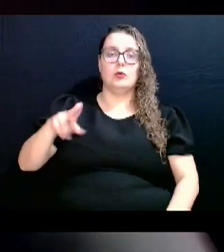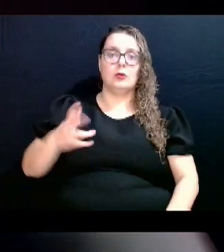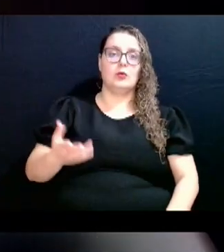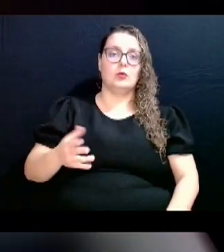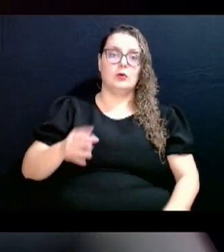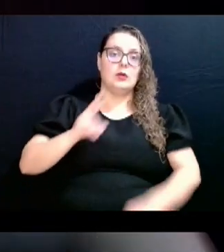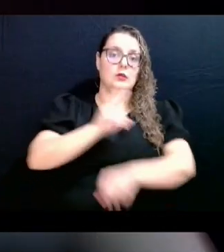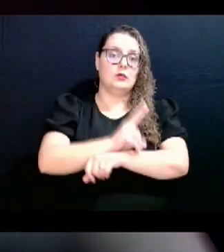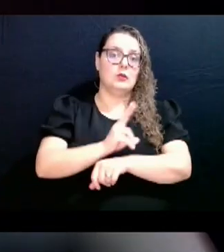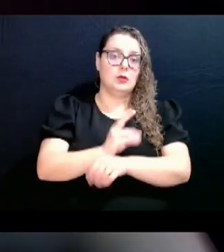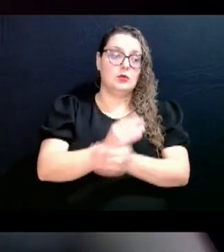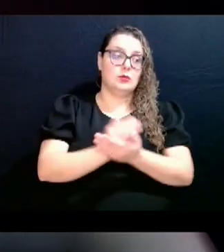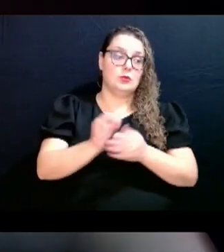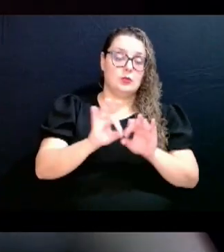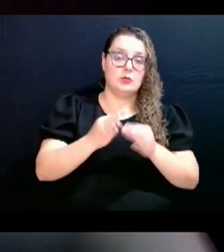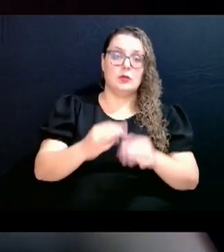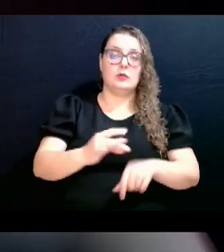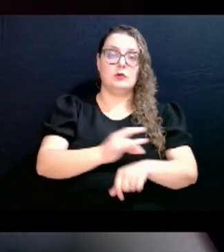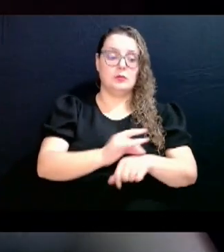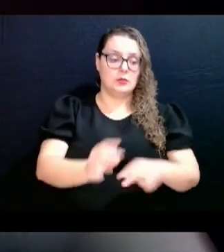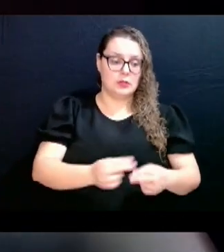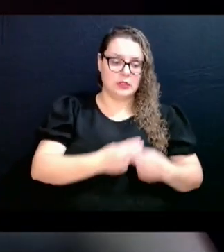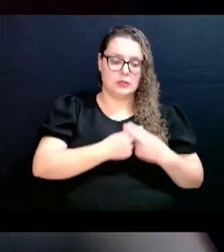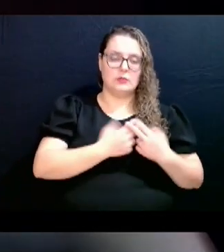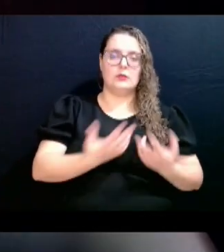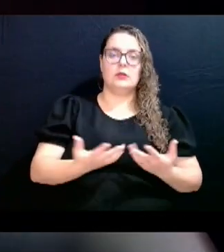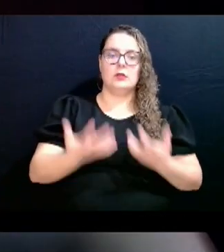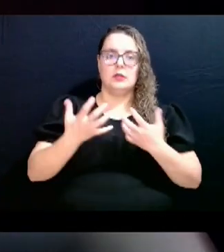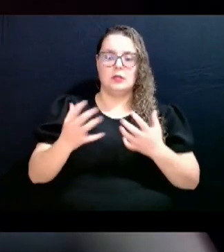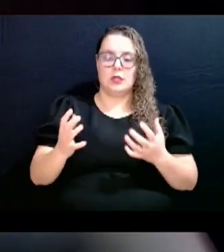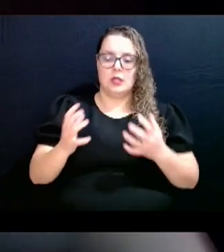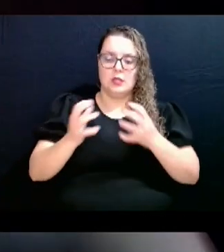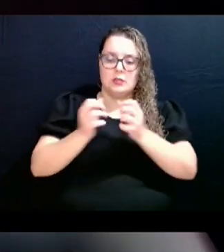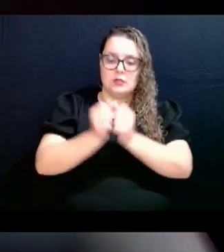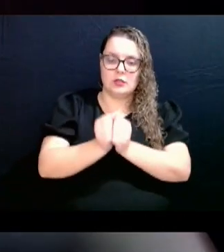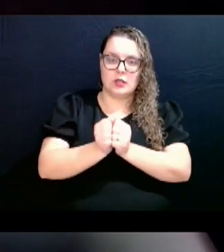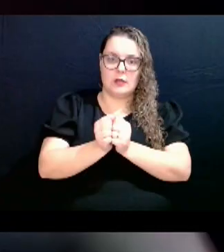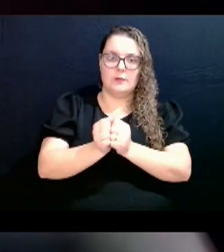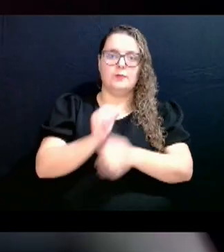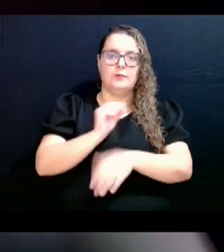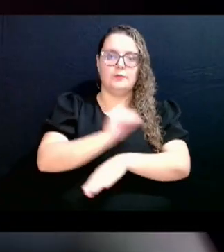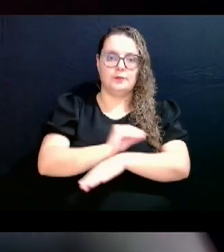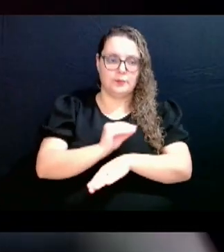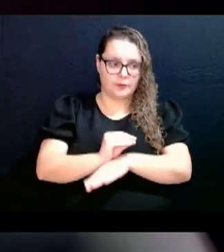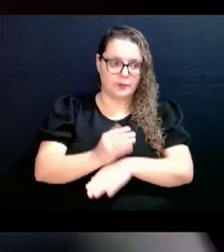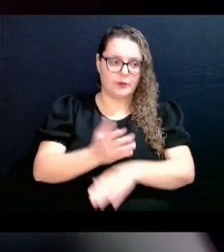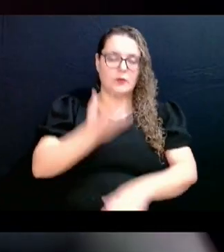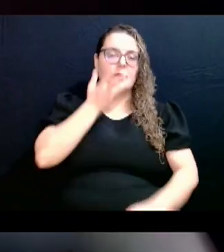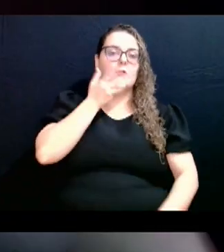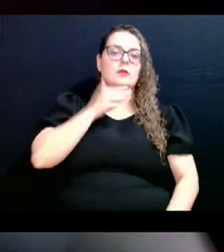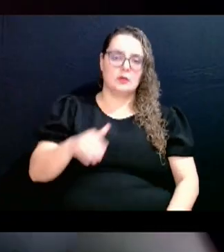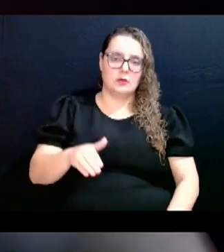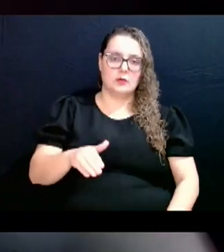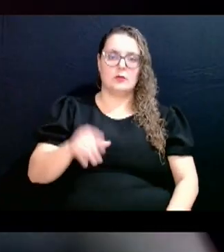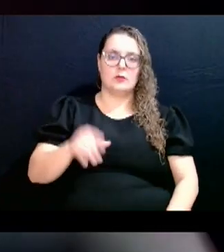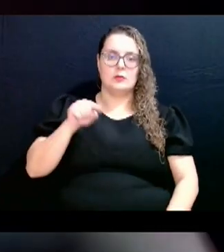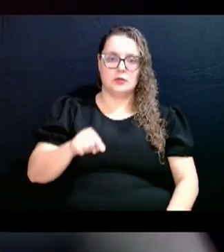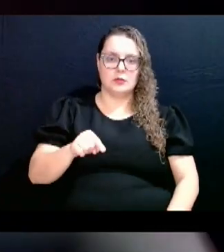tão ali lutada, tal, que eles querem se unir e preservar a criança. Isso foi o ponto